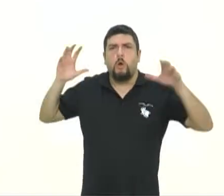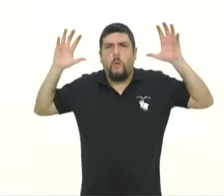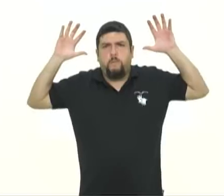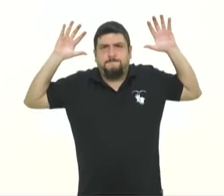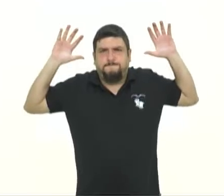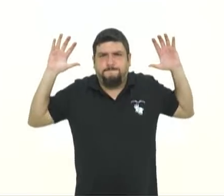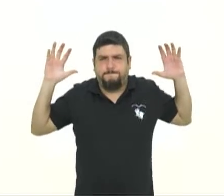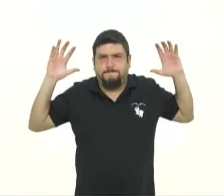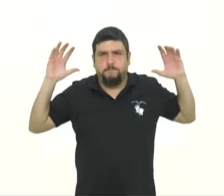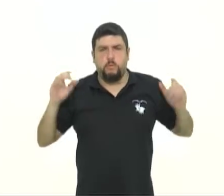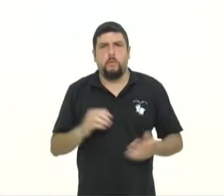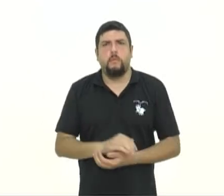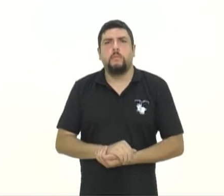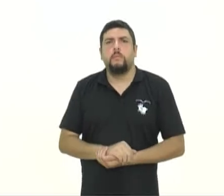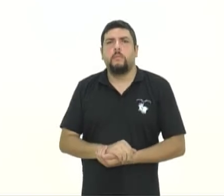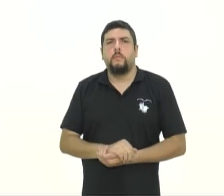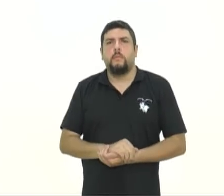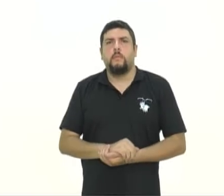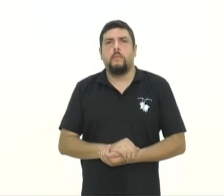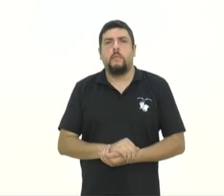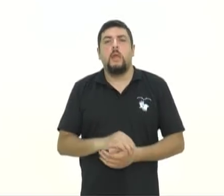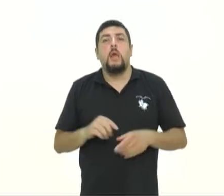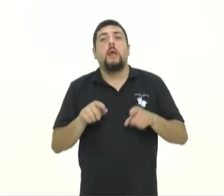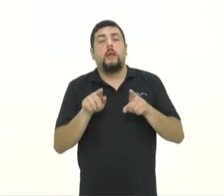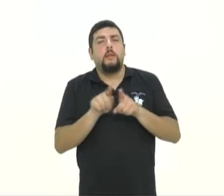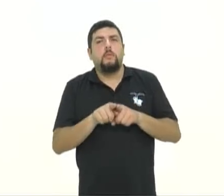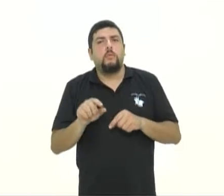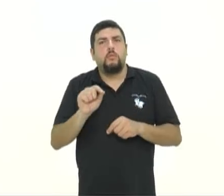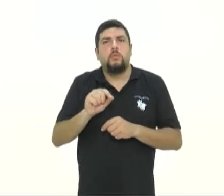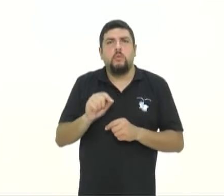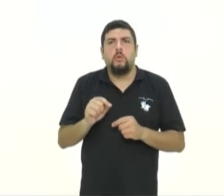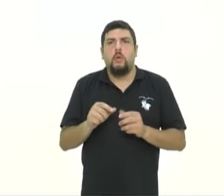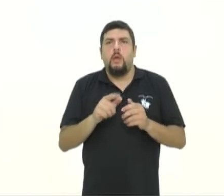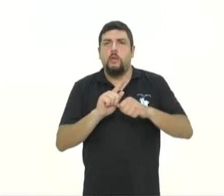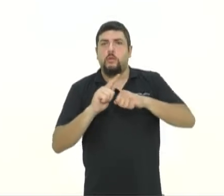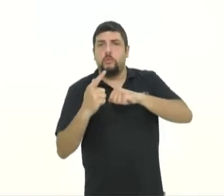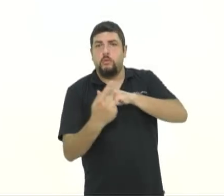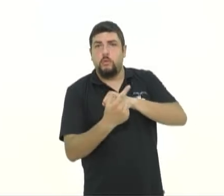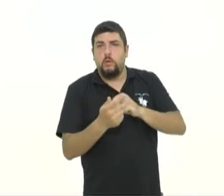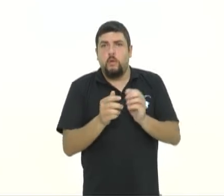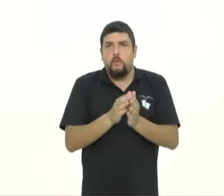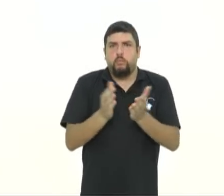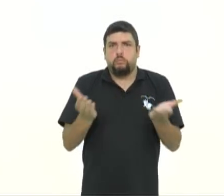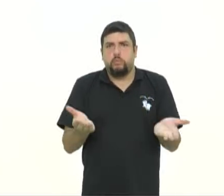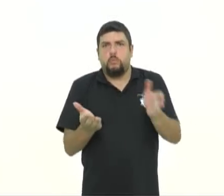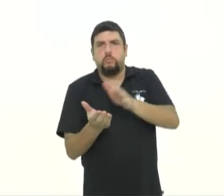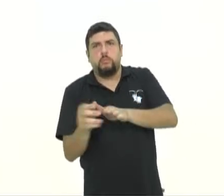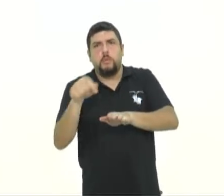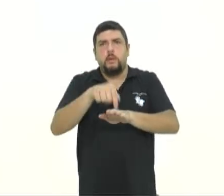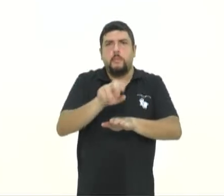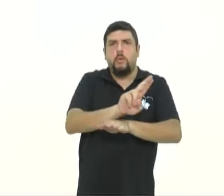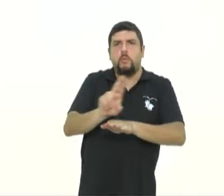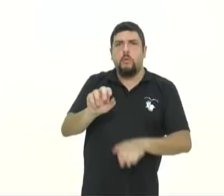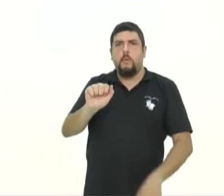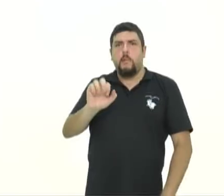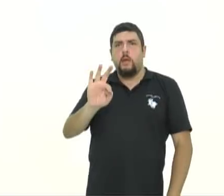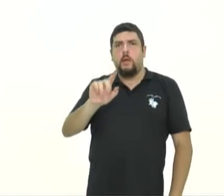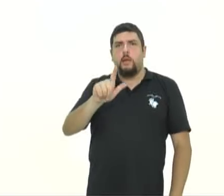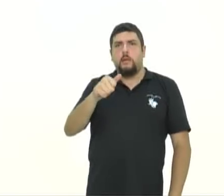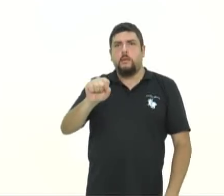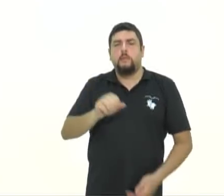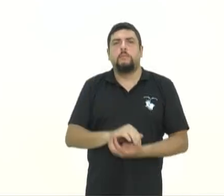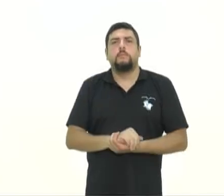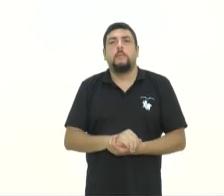nome do Oceano Atlântico também homenageia o Titã, pois ele era o senhor das águas. Né? Então vejam